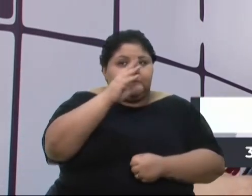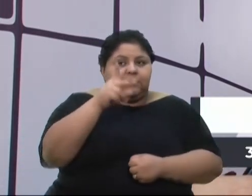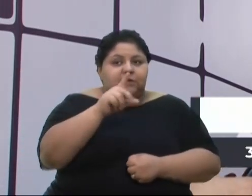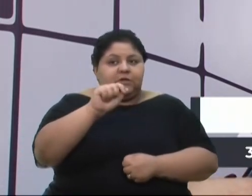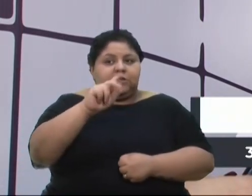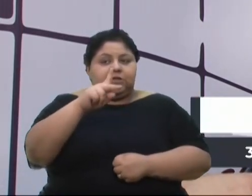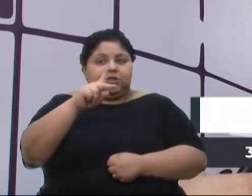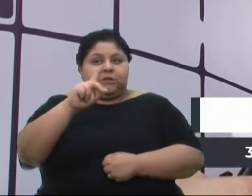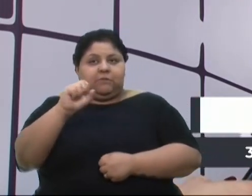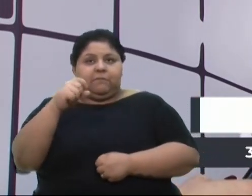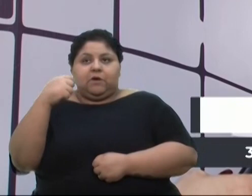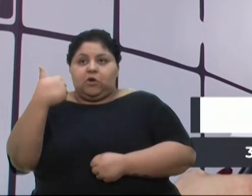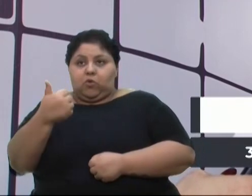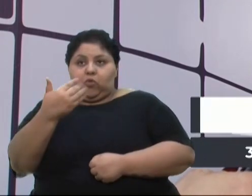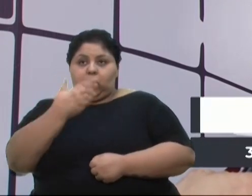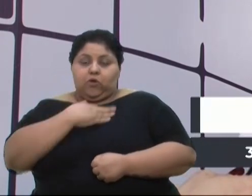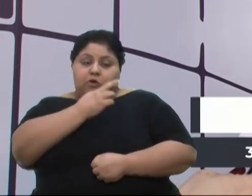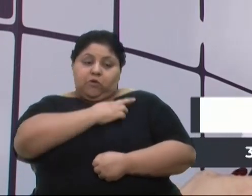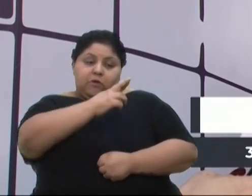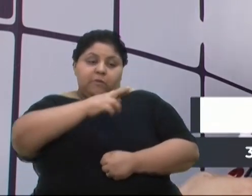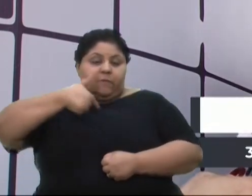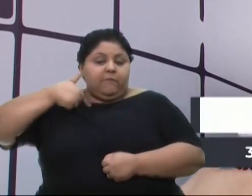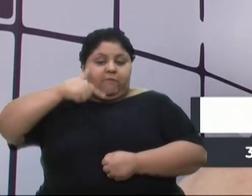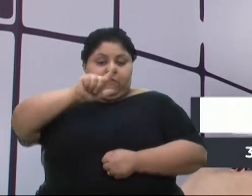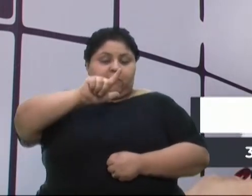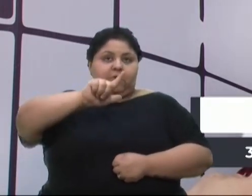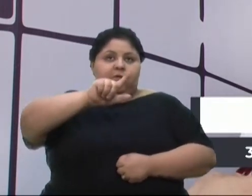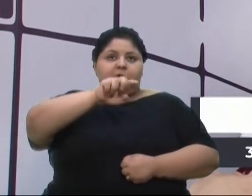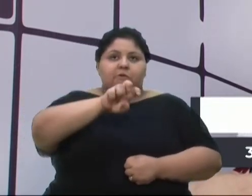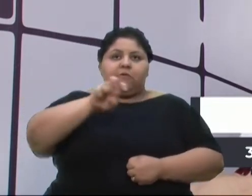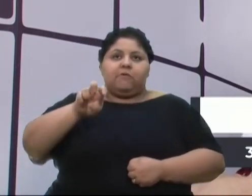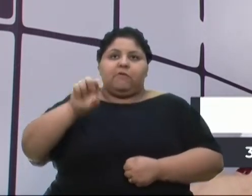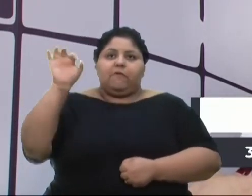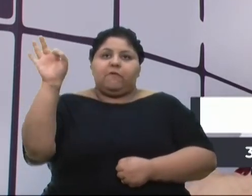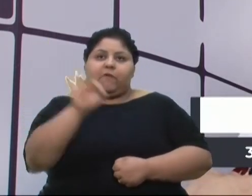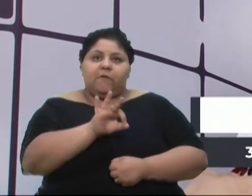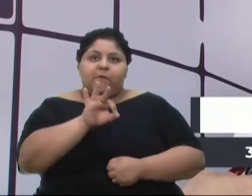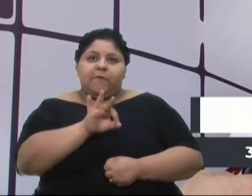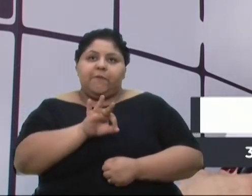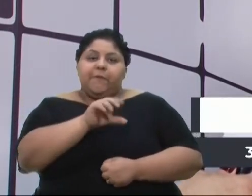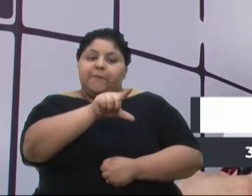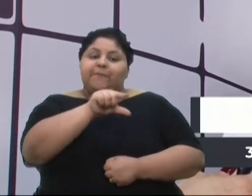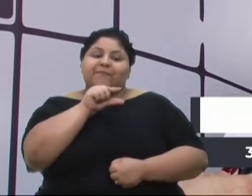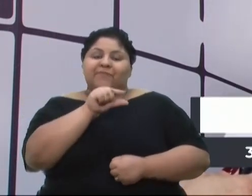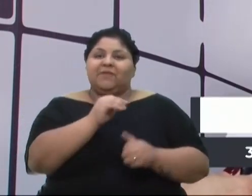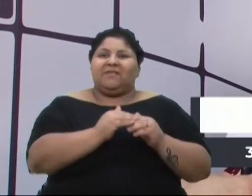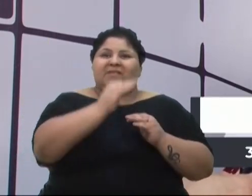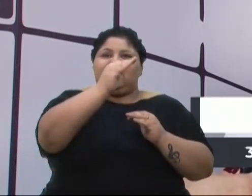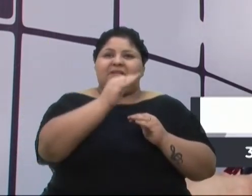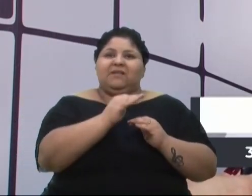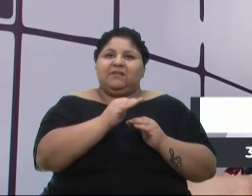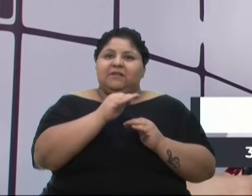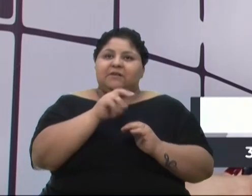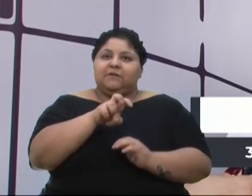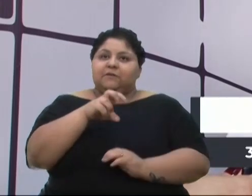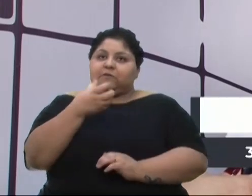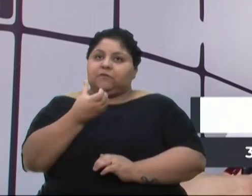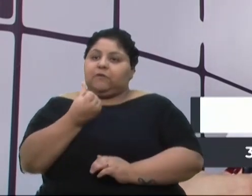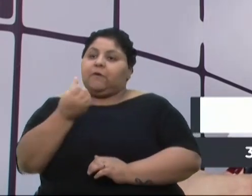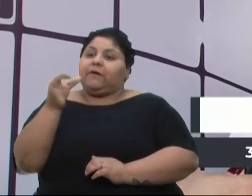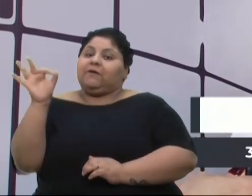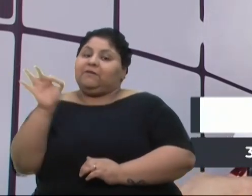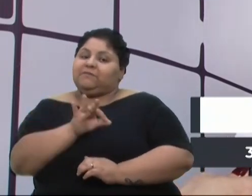representei, vencemos a eleição com 56% dos votos, mais de 56% dos